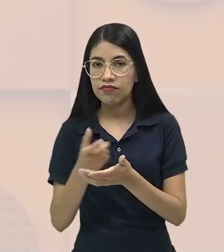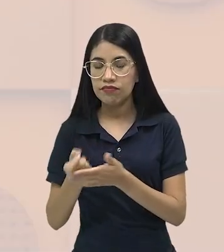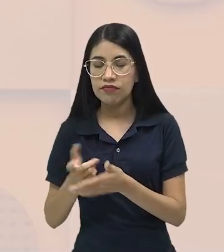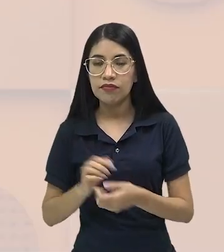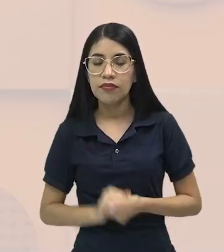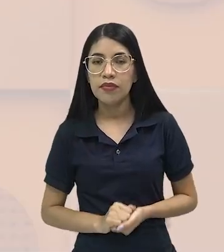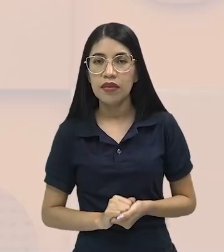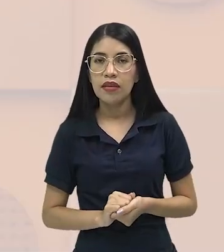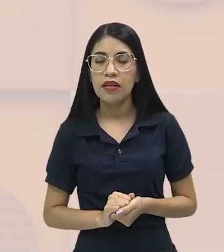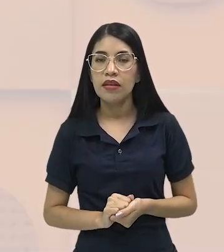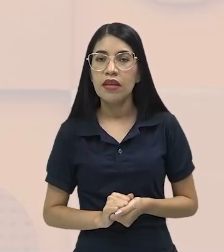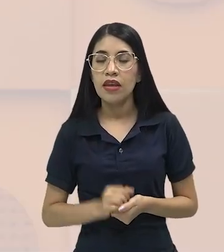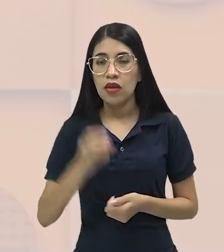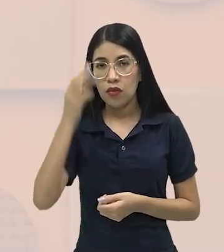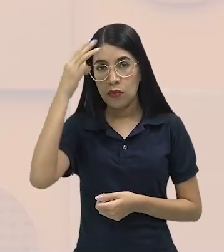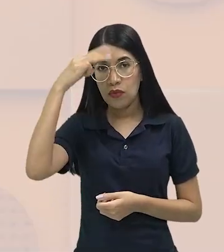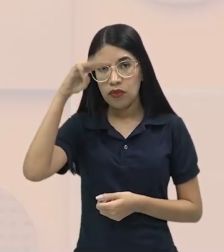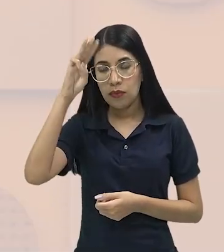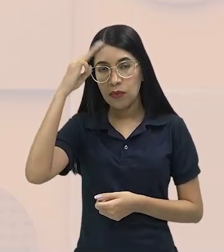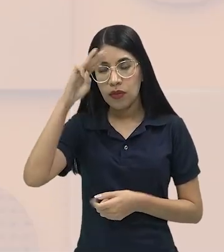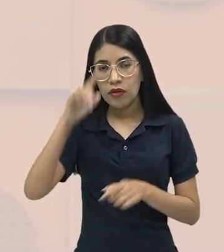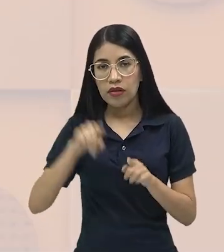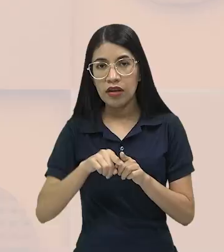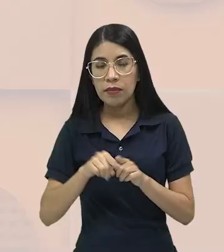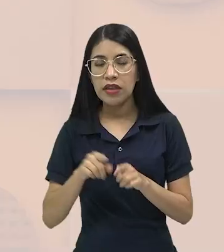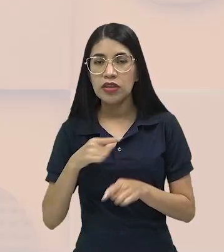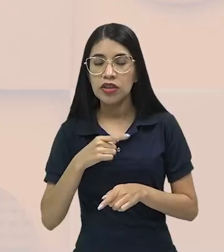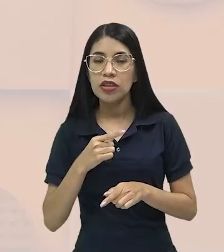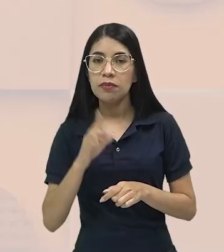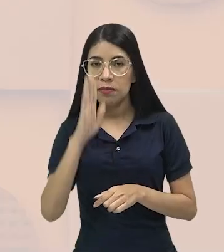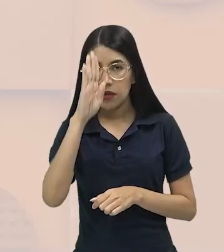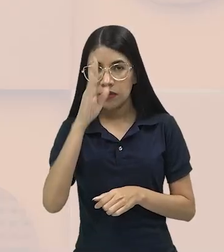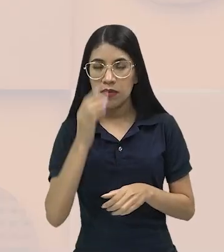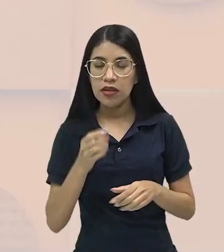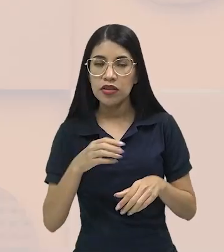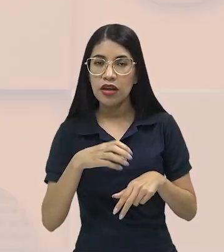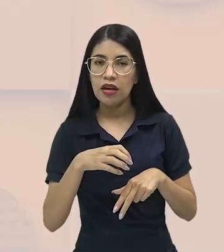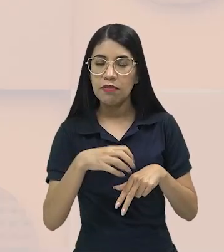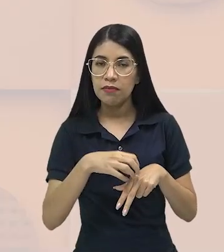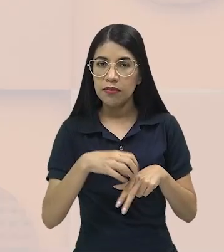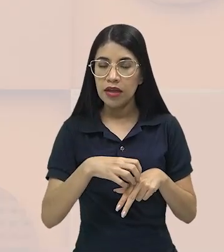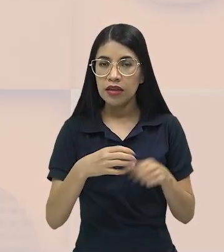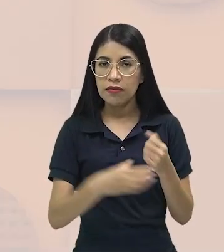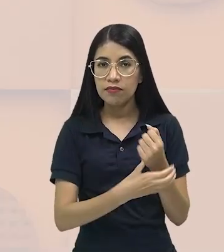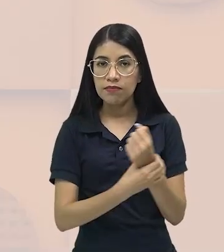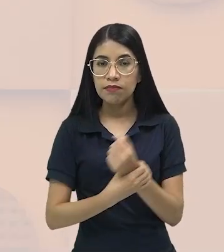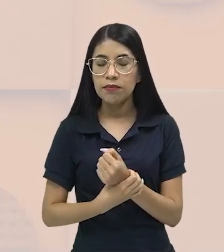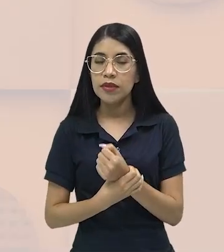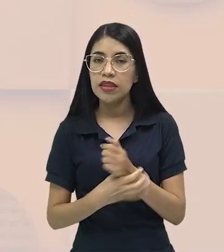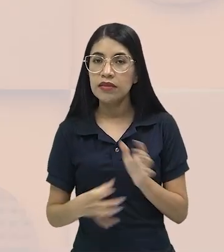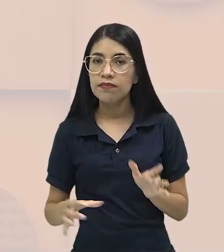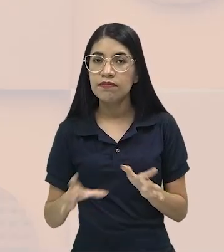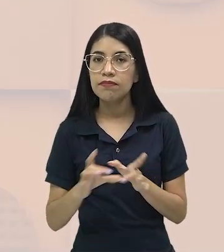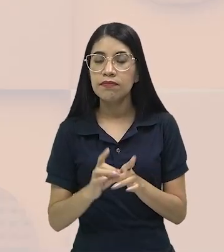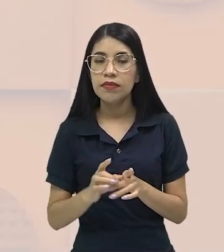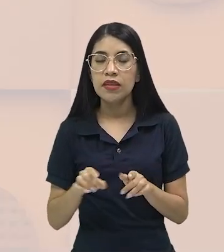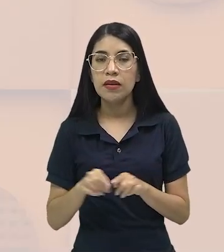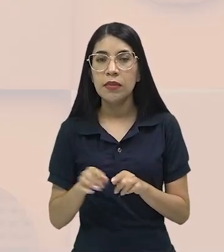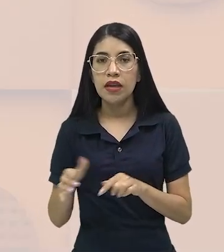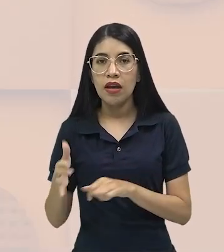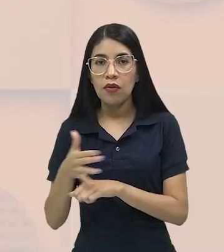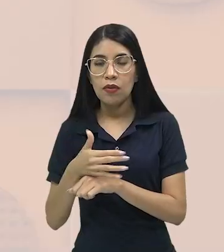dos monopólios, nós vamos ver muito em monarquias absolutistas, atreladas também ao